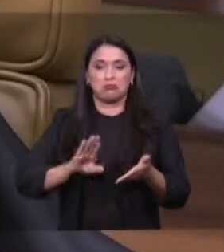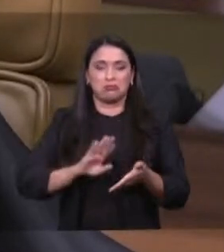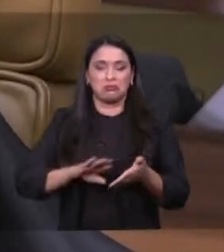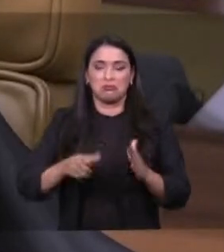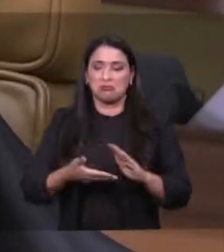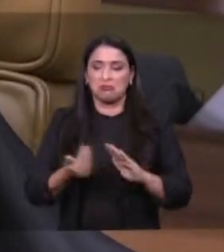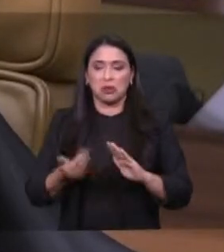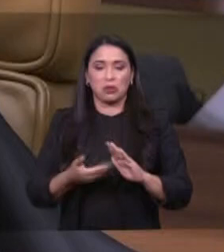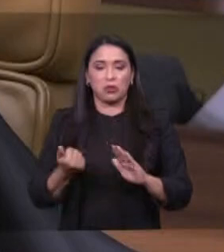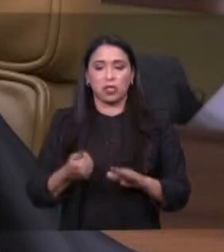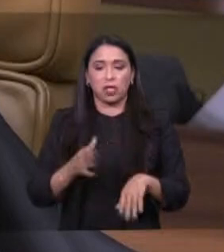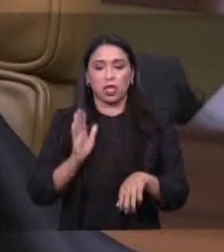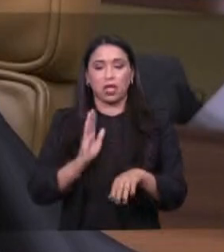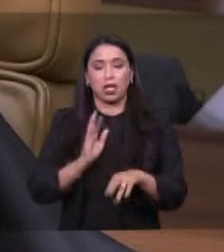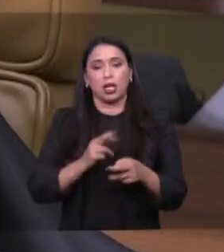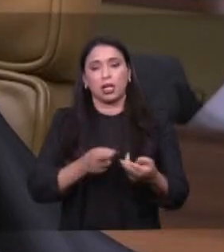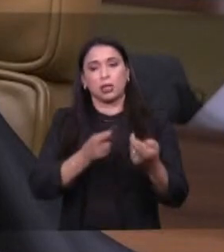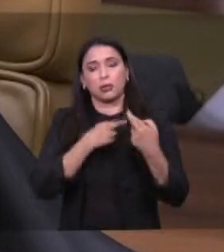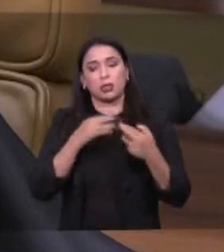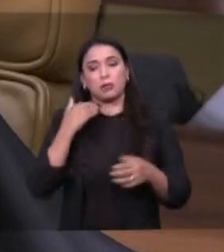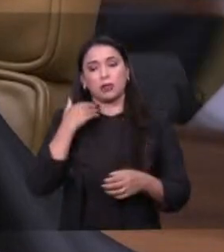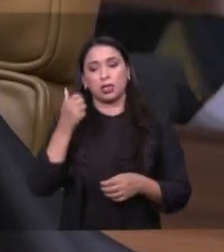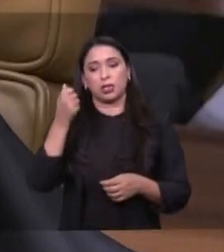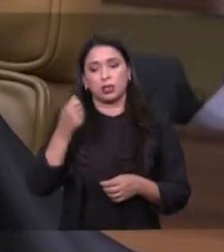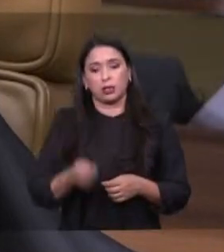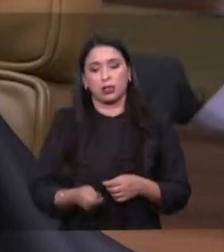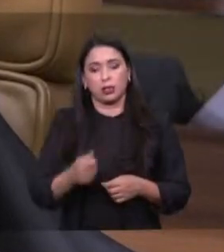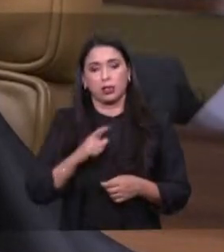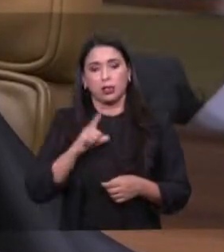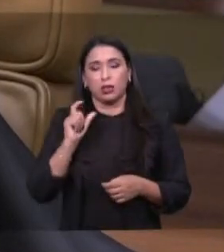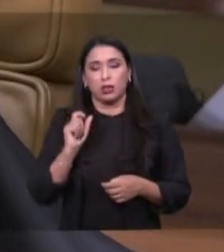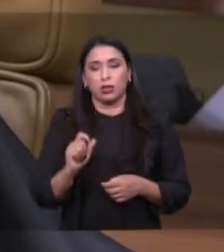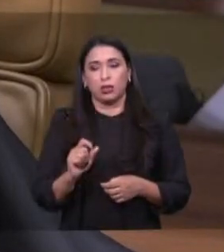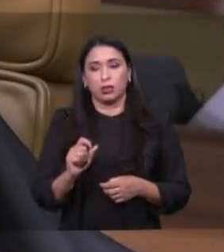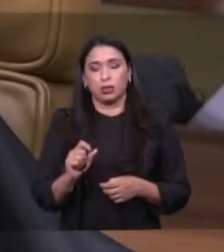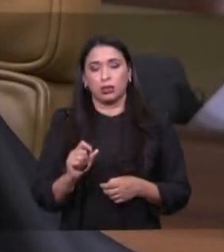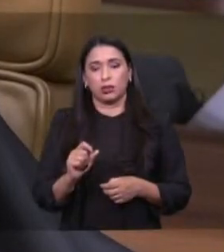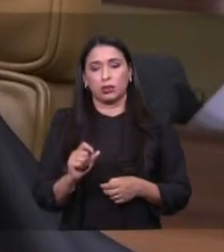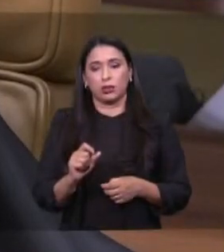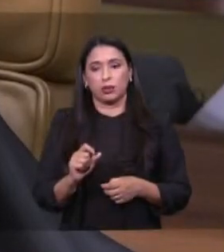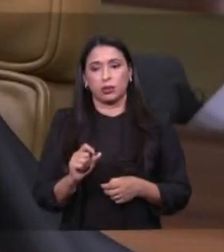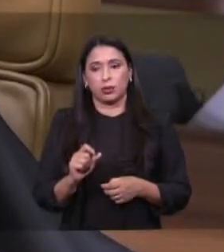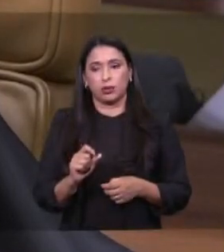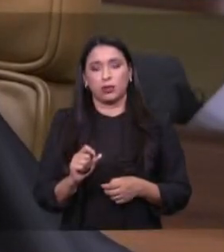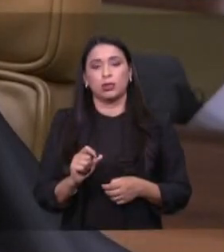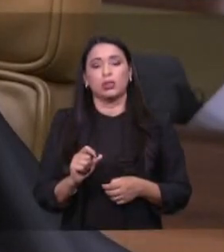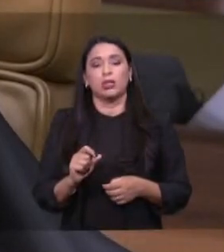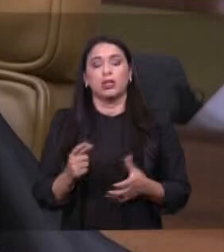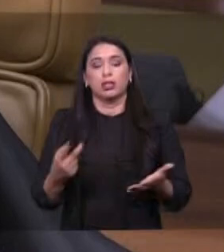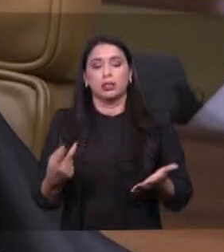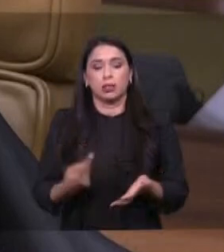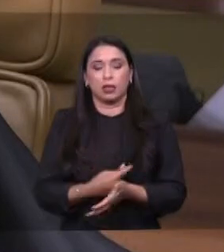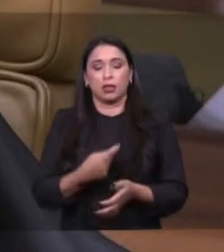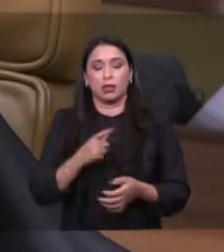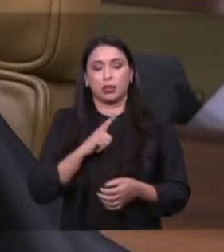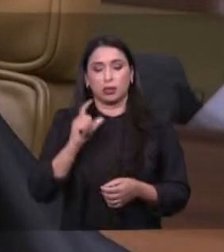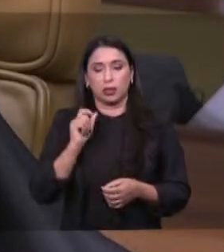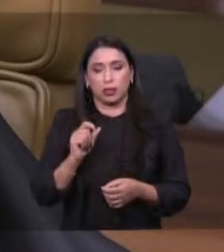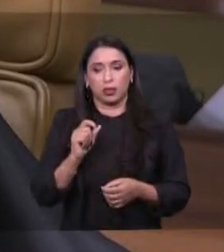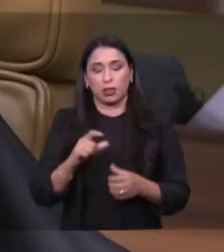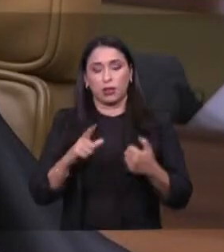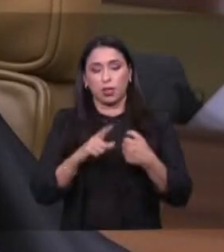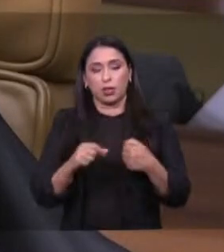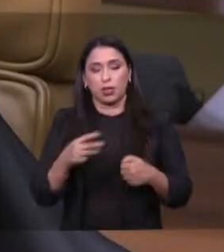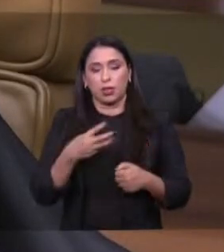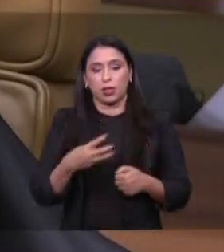dever do juiz decretar a prisão preventiva do acusado, caso presentes os requisitos previstos nos